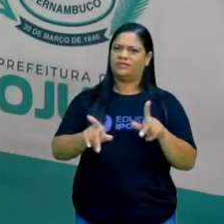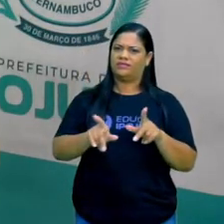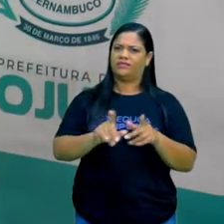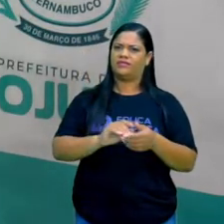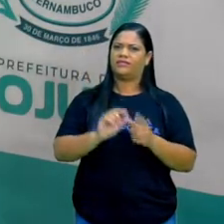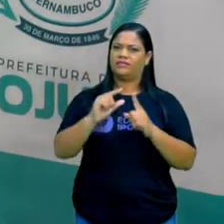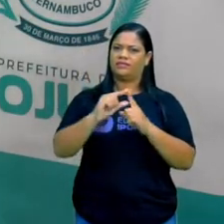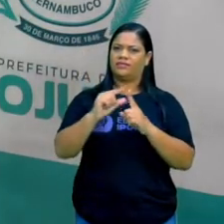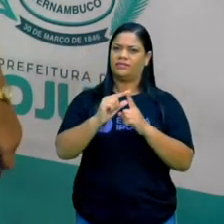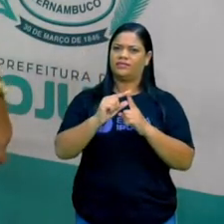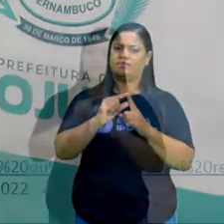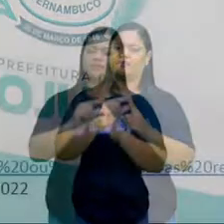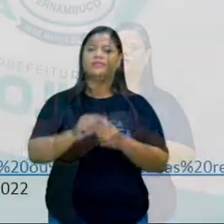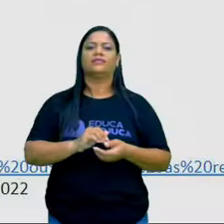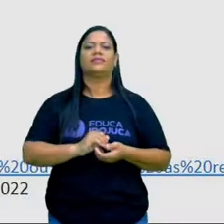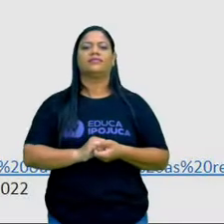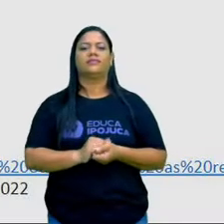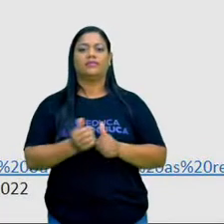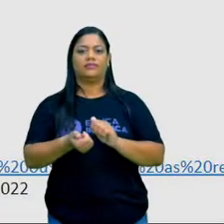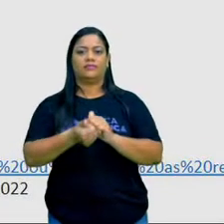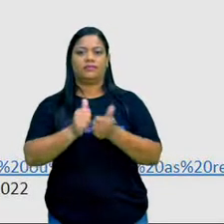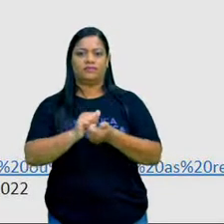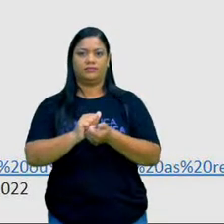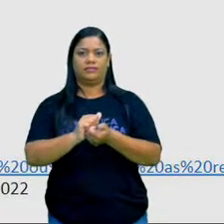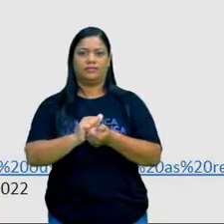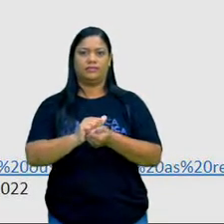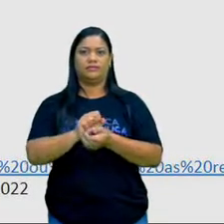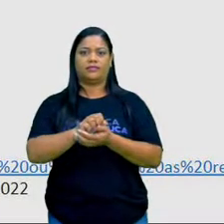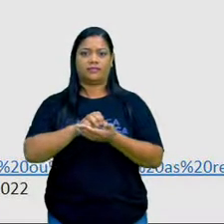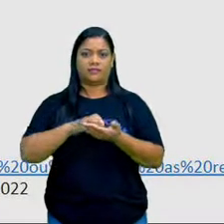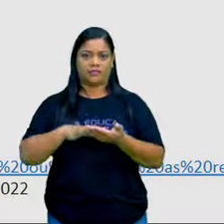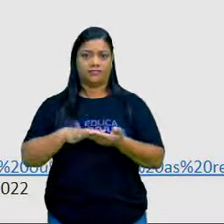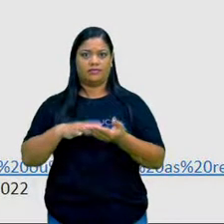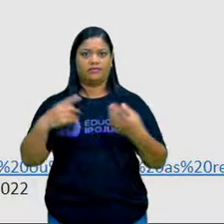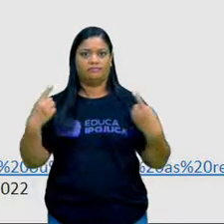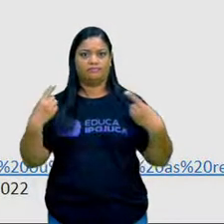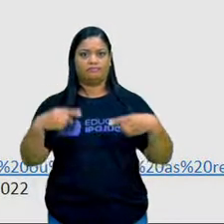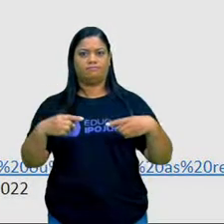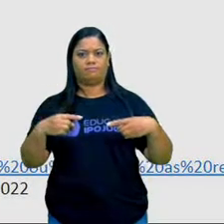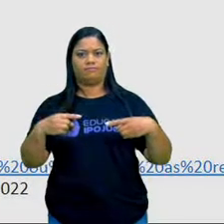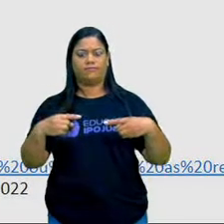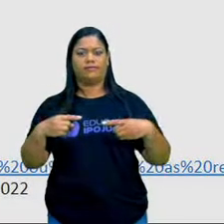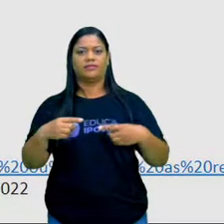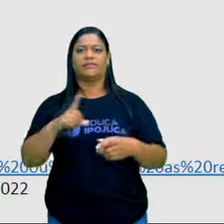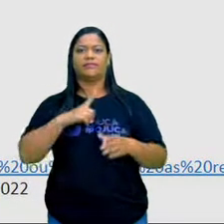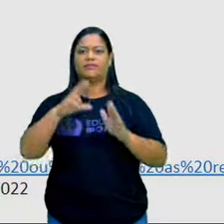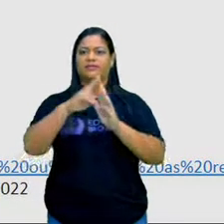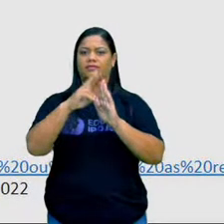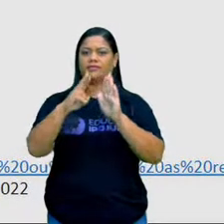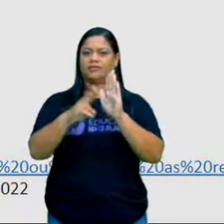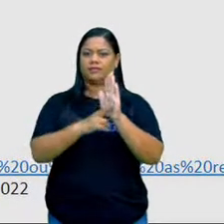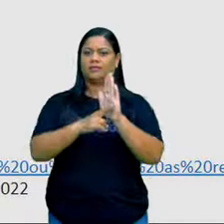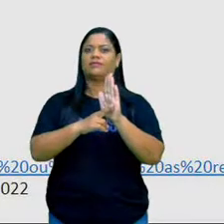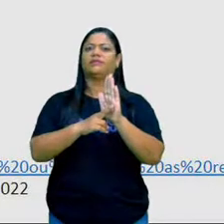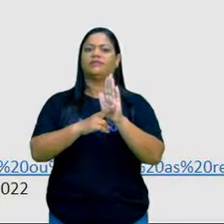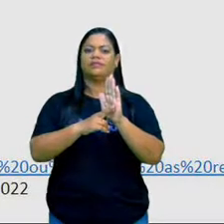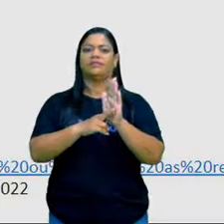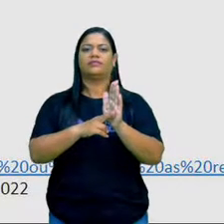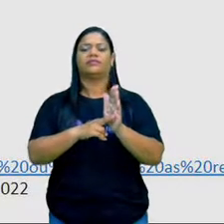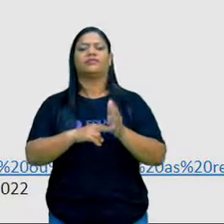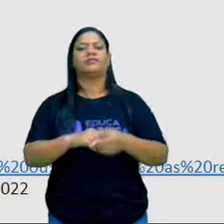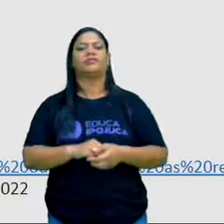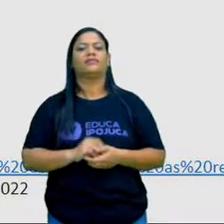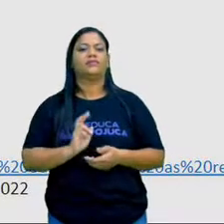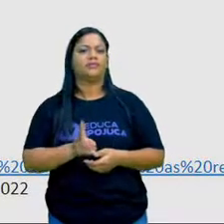esporte? O esporte, ele é uma atividade competitiva, com regras pré-estabelecidas